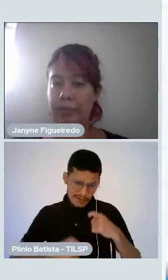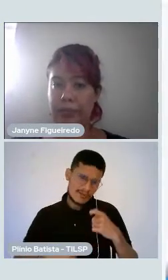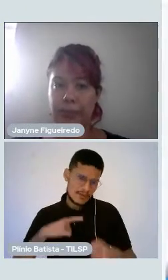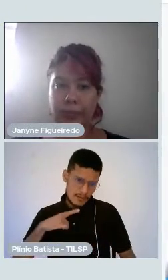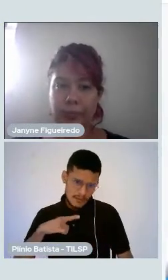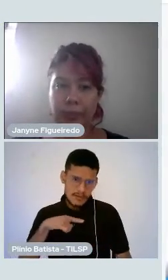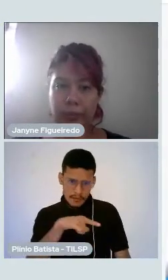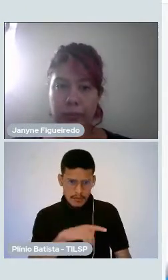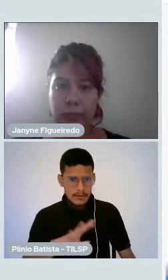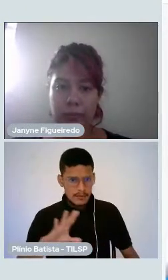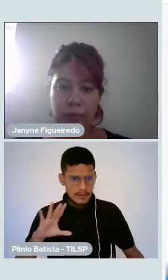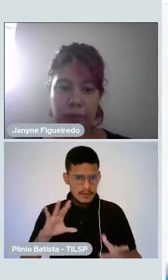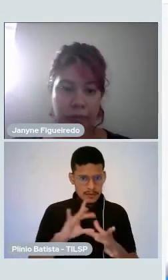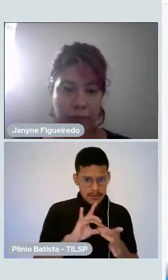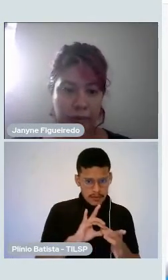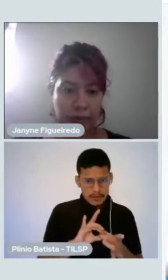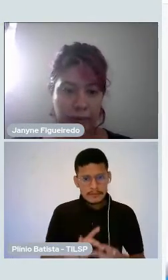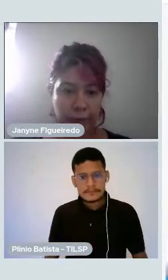E